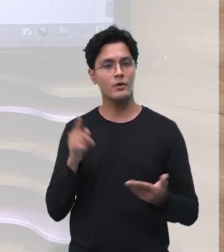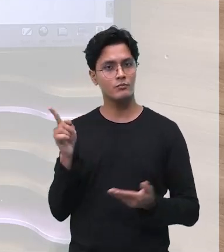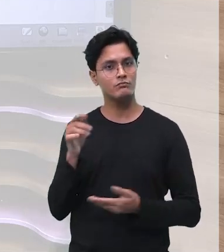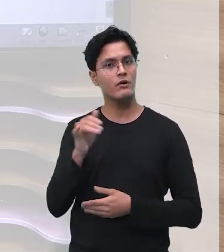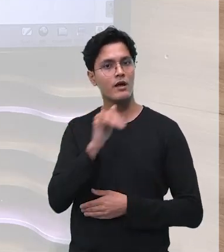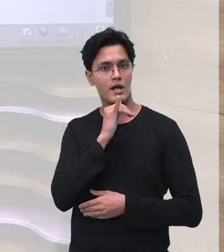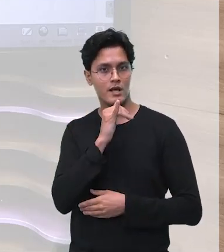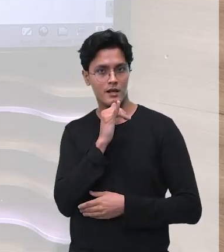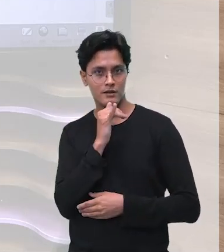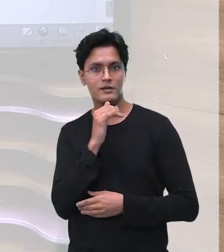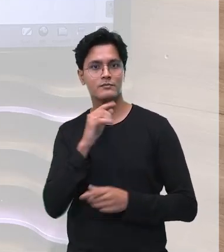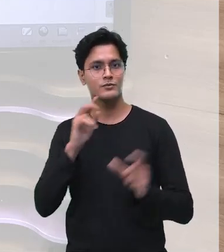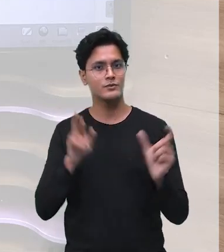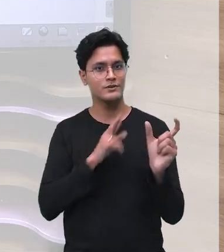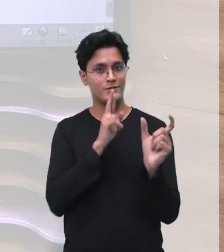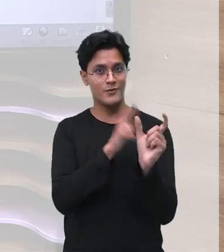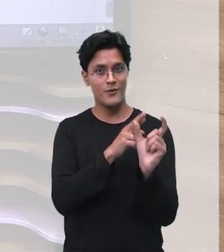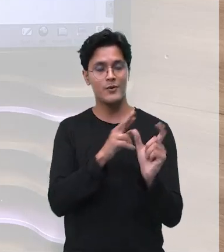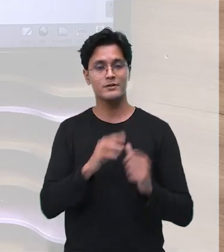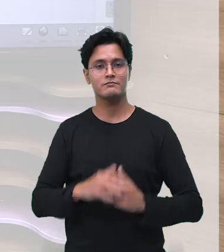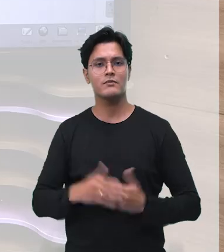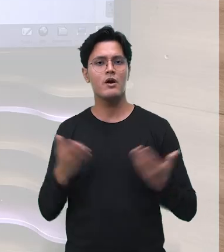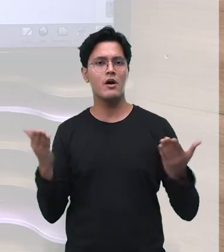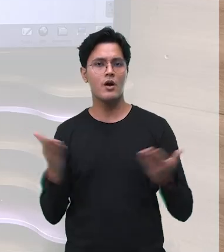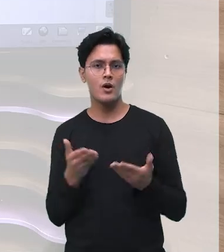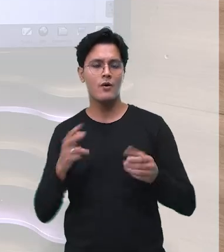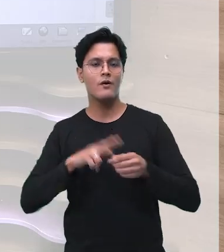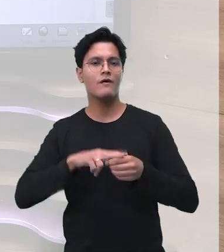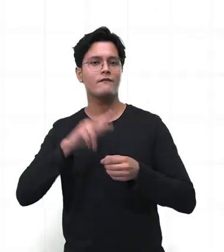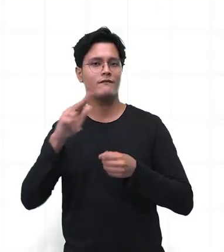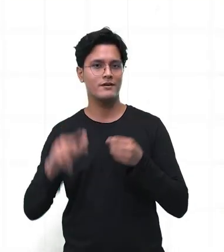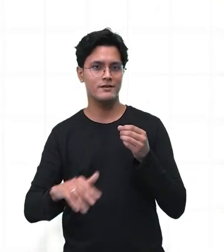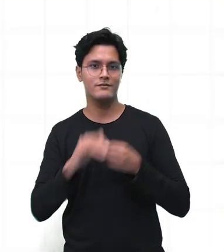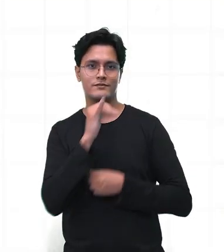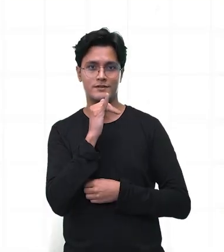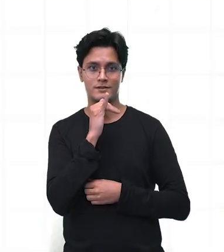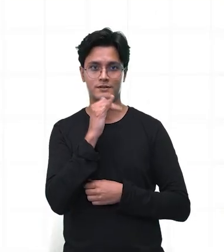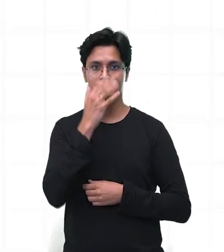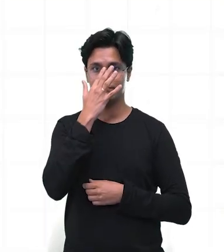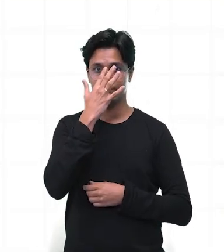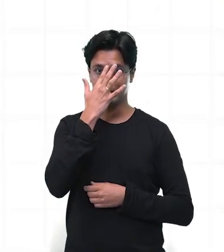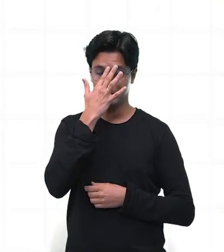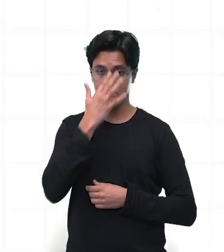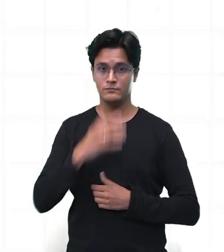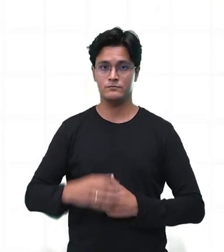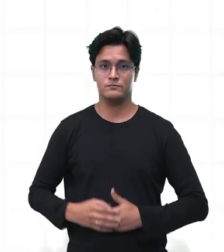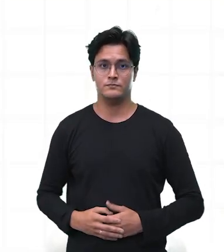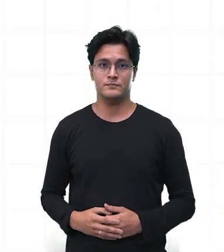uma incógnita, tá? Vamos ver o exemplo de uma variável agora? Acompanha comigo.